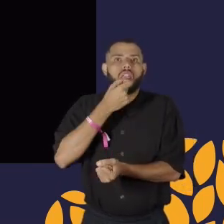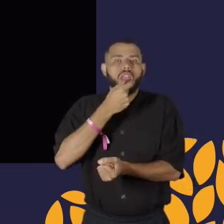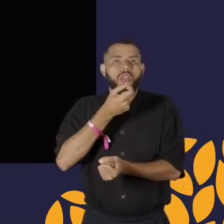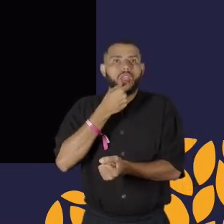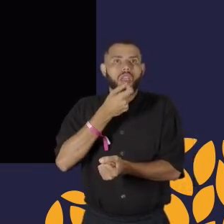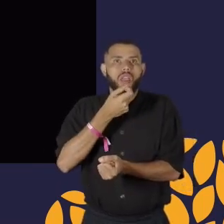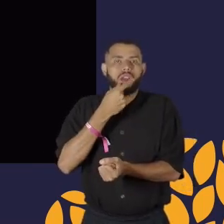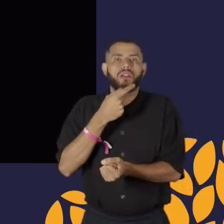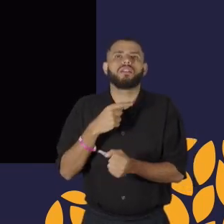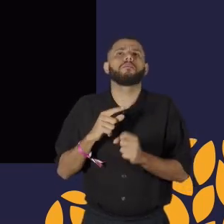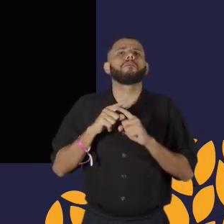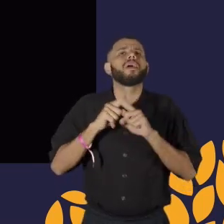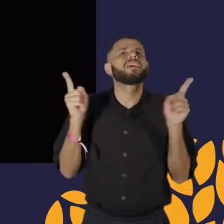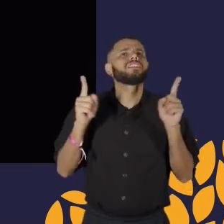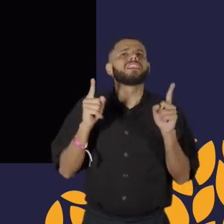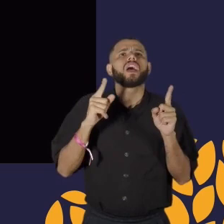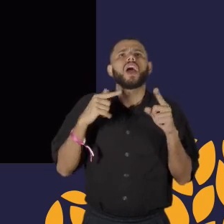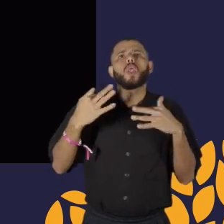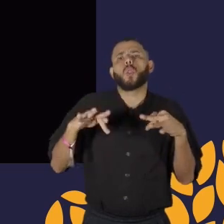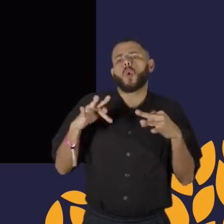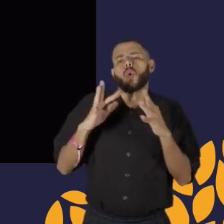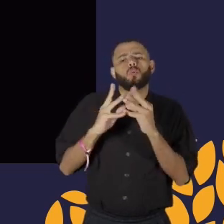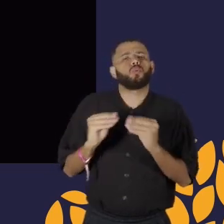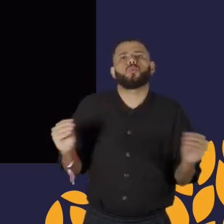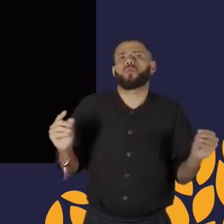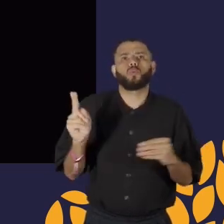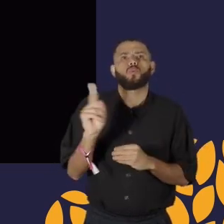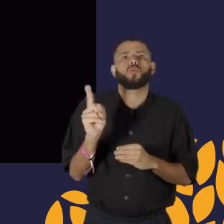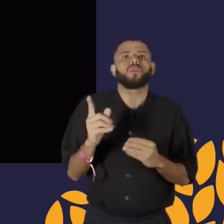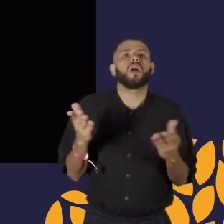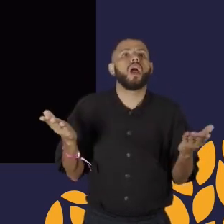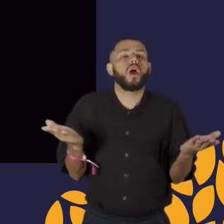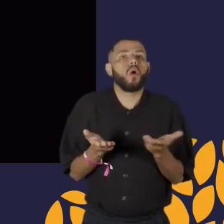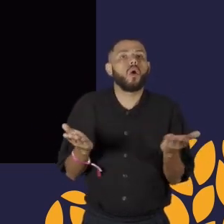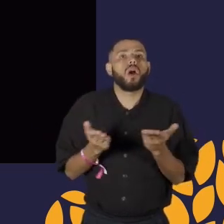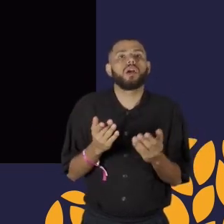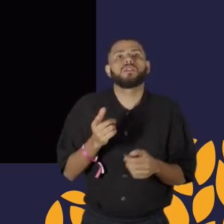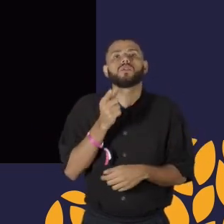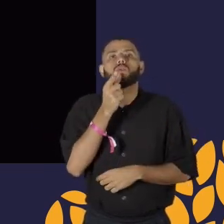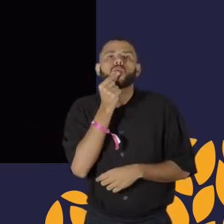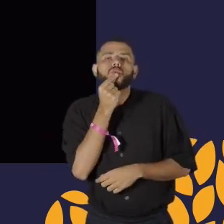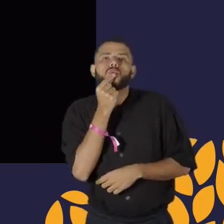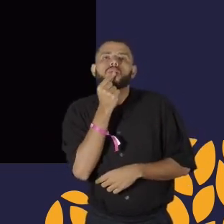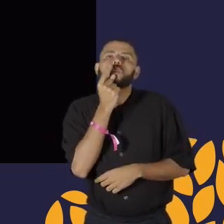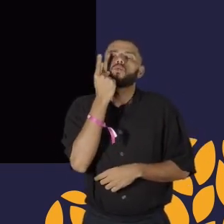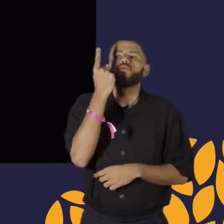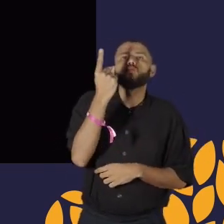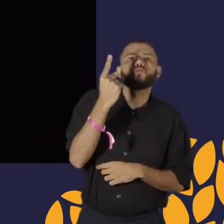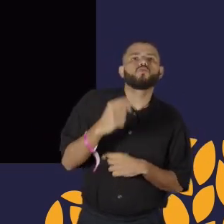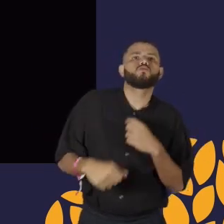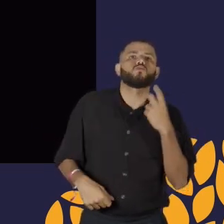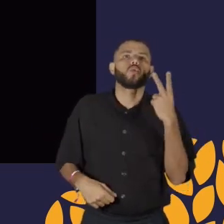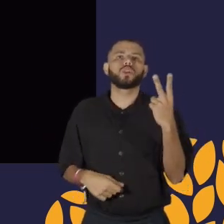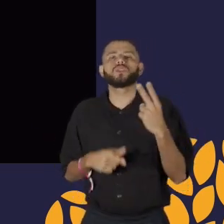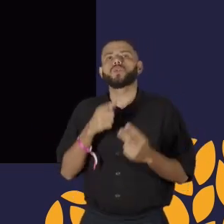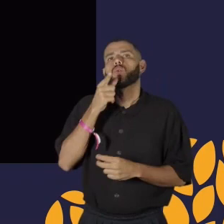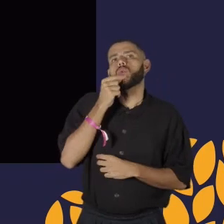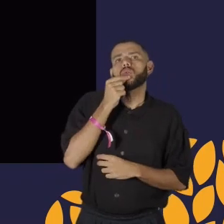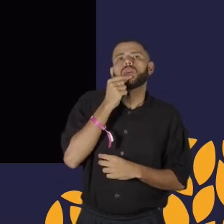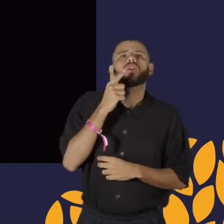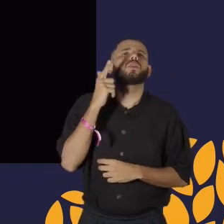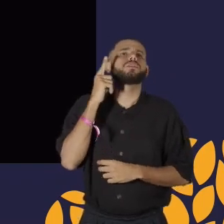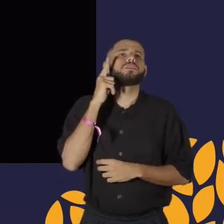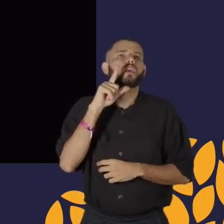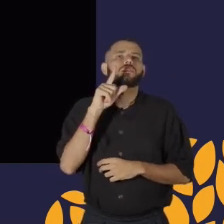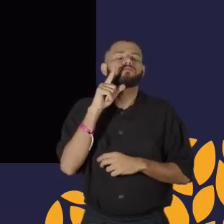e que eles não aliviavam mais o sofrimento. E que agora, com 1 ou 2 cigarros de maconha por dia, consegue acordar